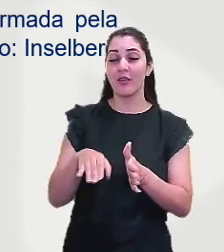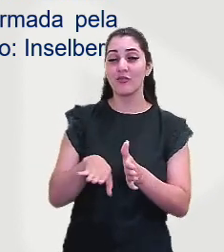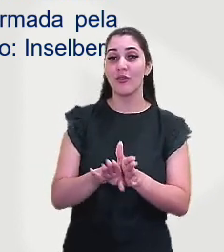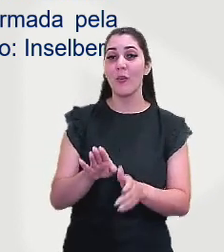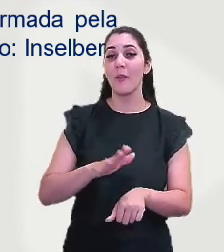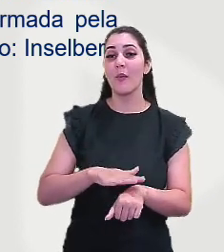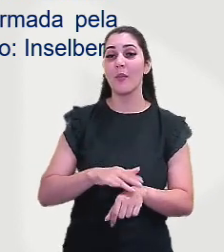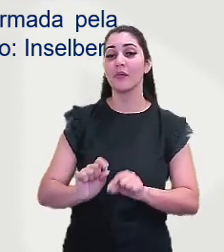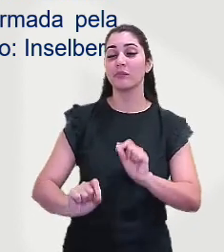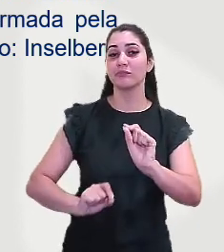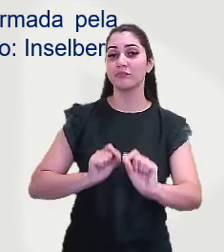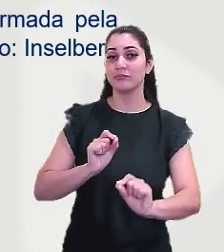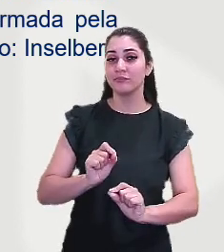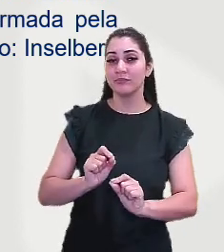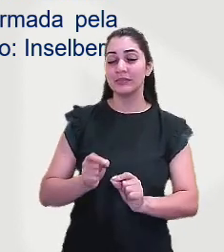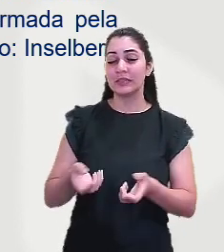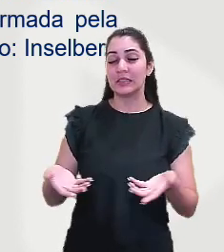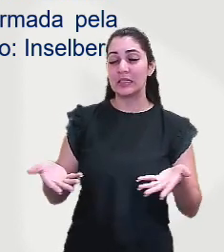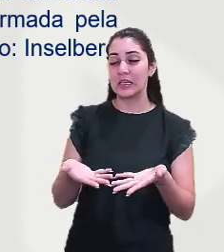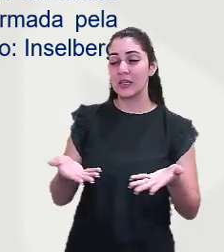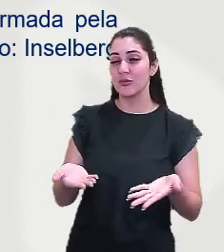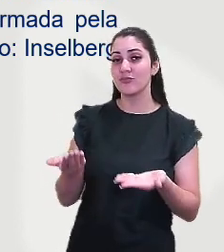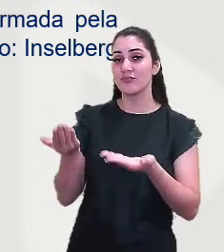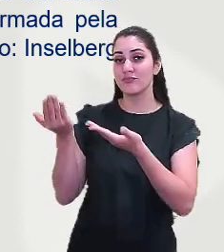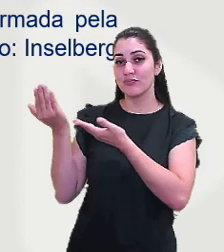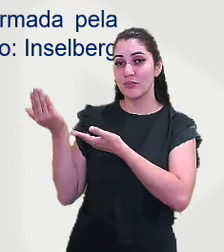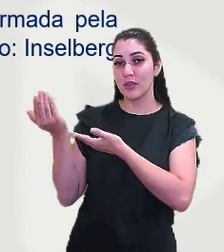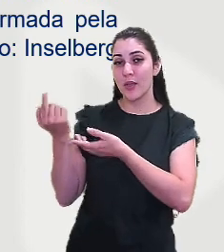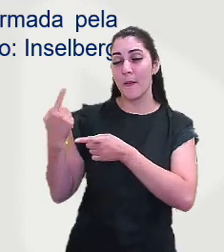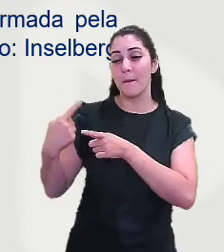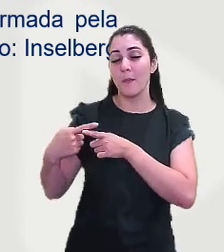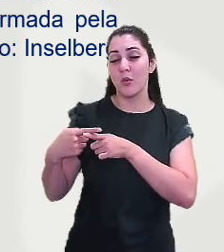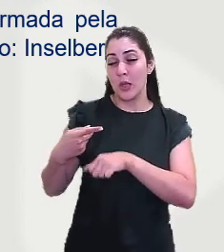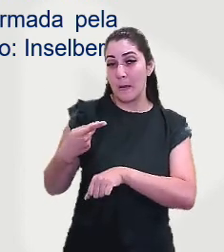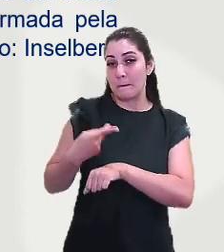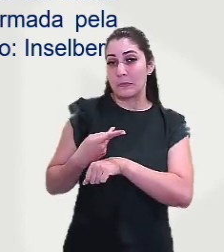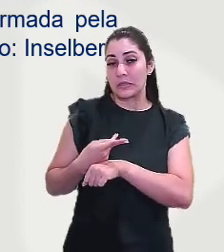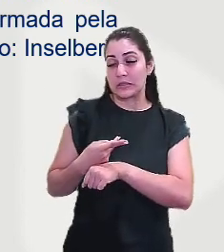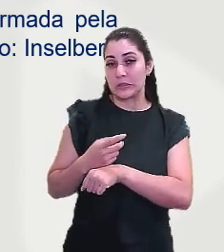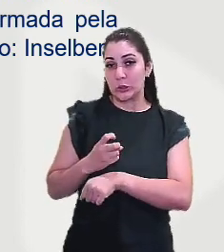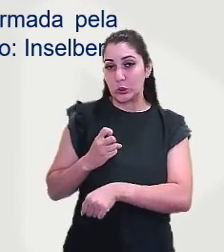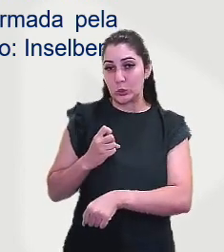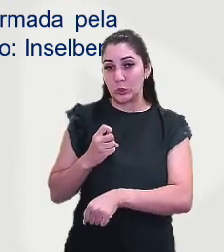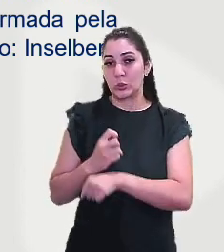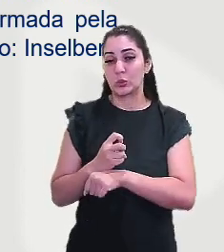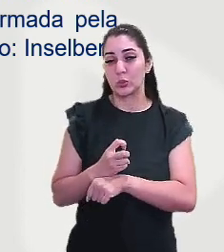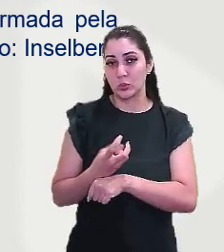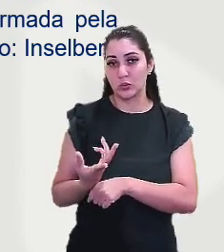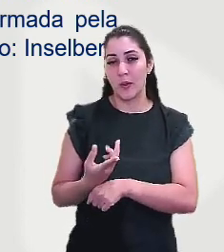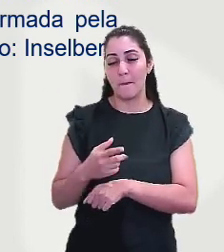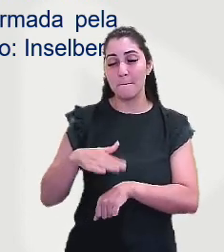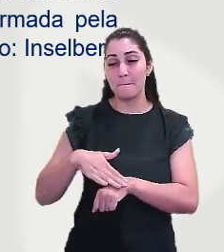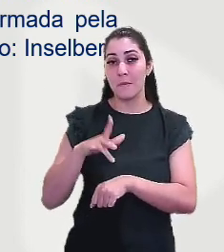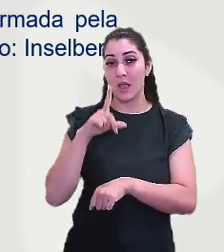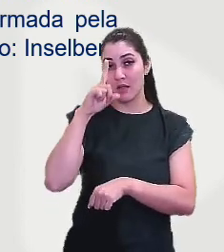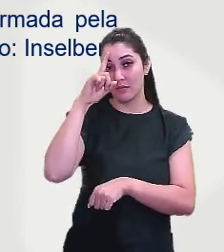momento que ficou esse ponto, porque é uma rocha mais dura, uma rocha cristalina, uma rocha mais